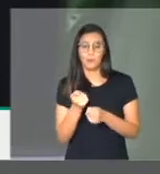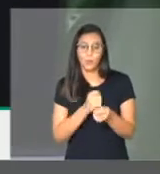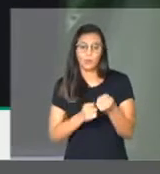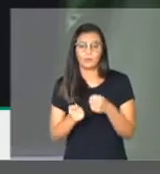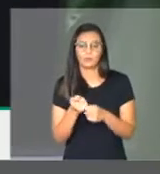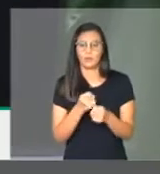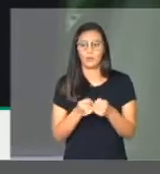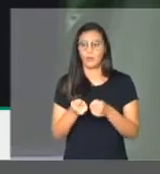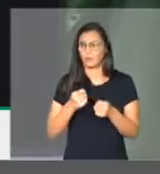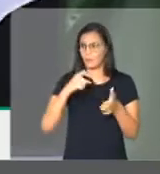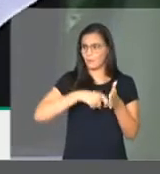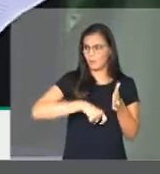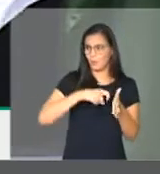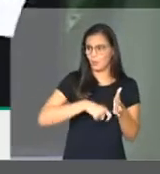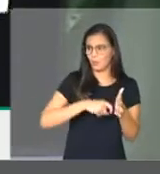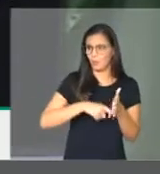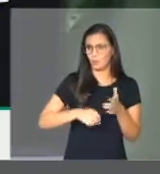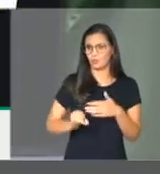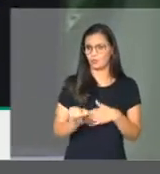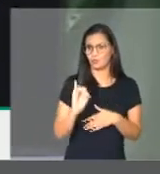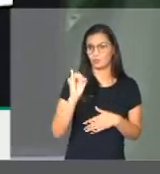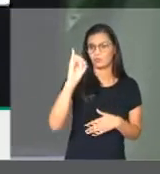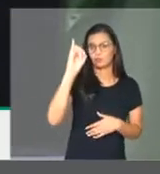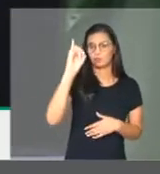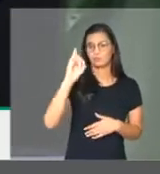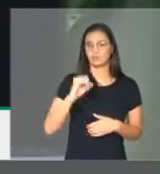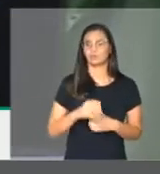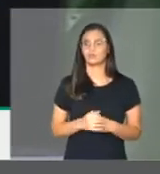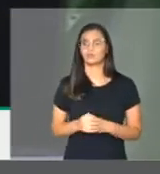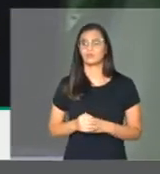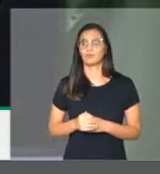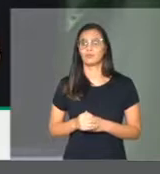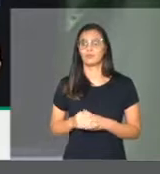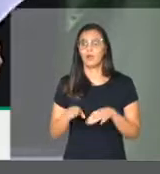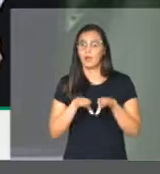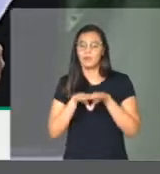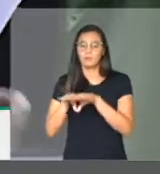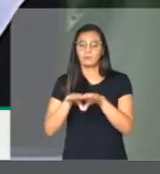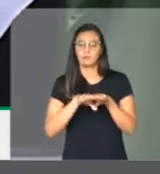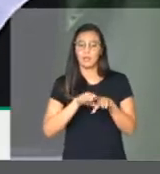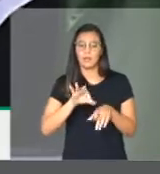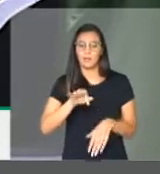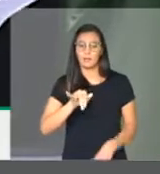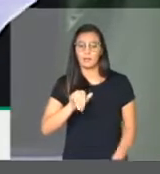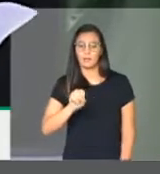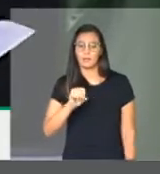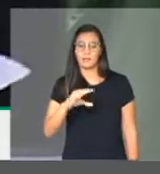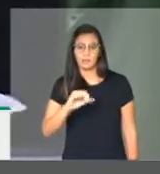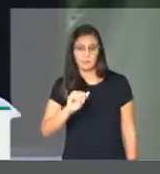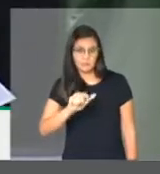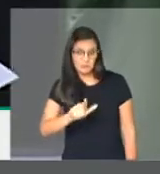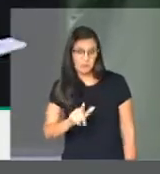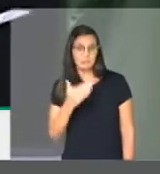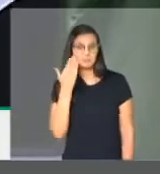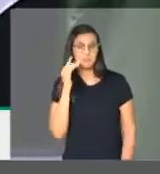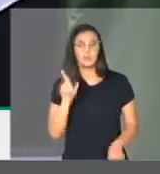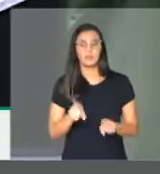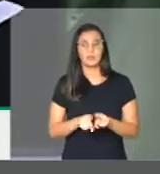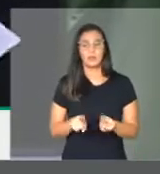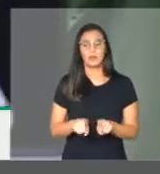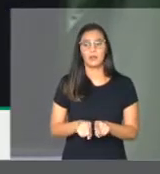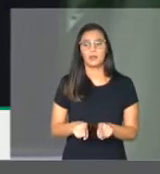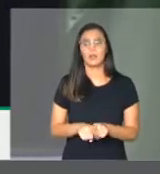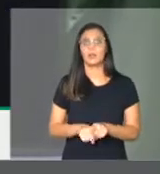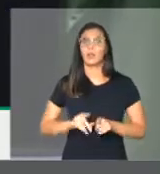à estabilidade da moeda, à responsabilidade e ao equilíbrio fiscal, bem assim, sem deixar de reconhecer os